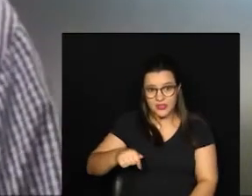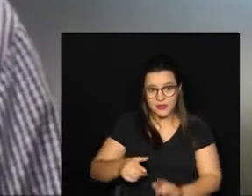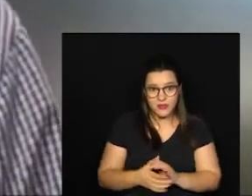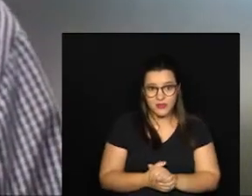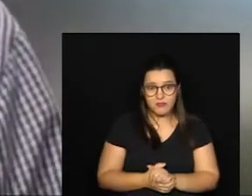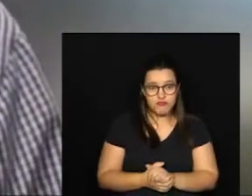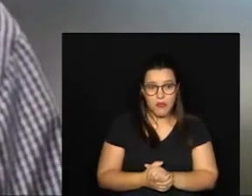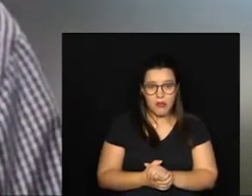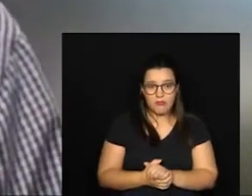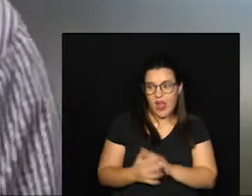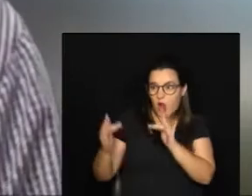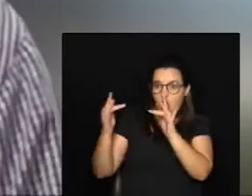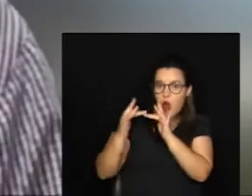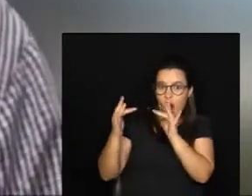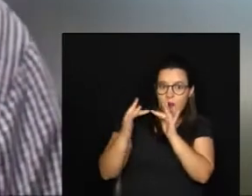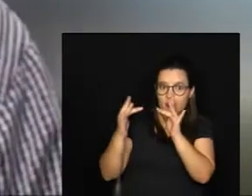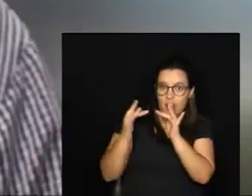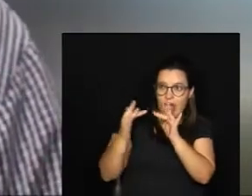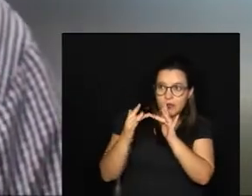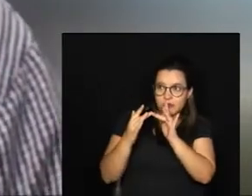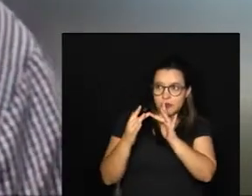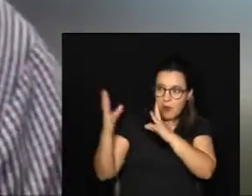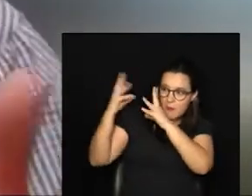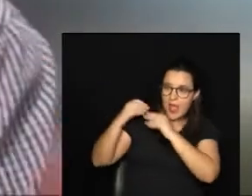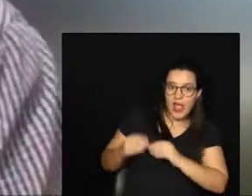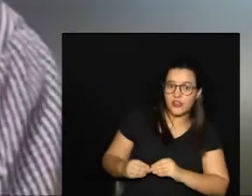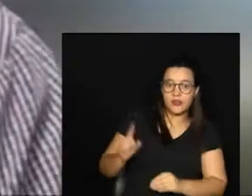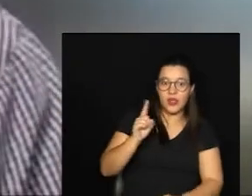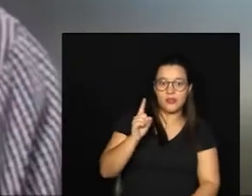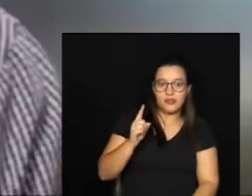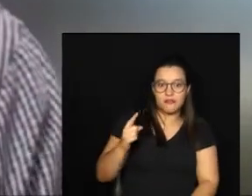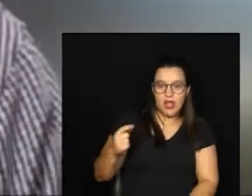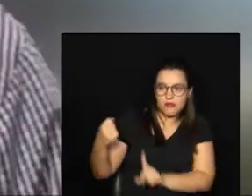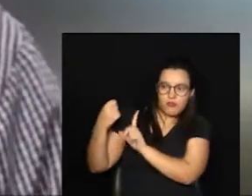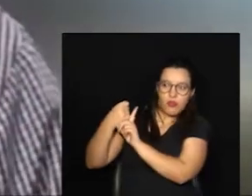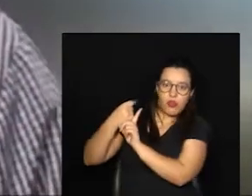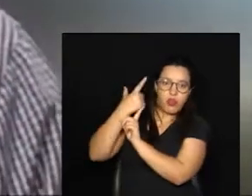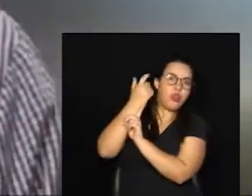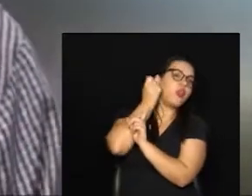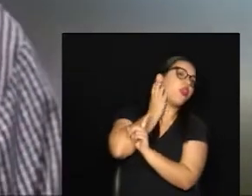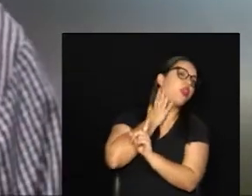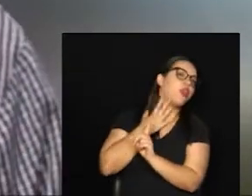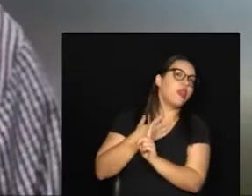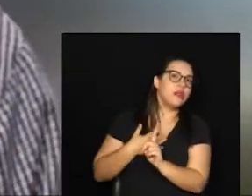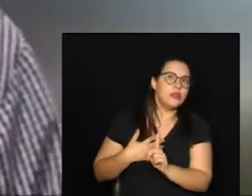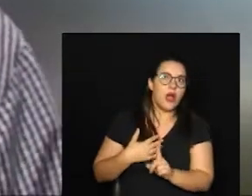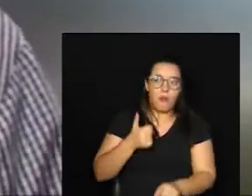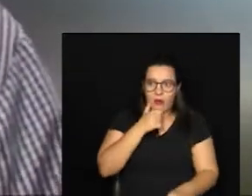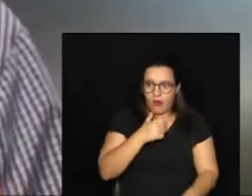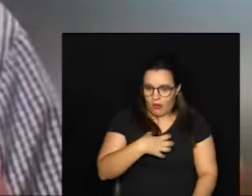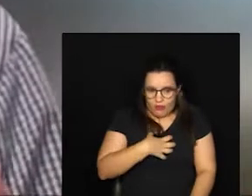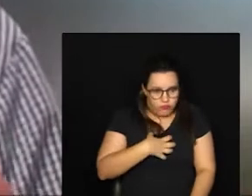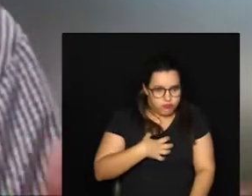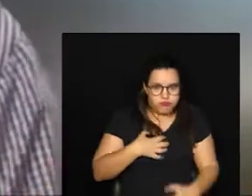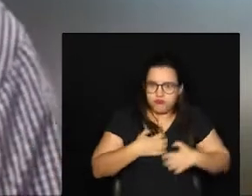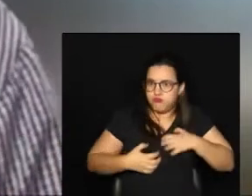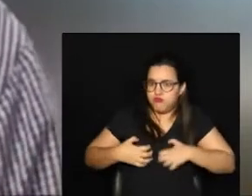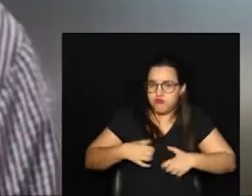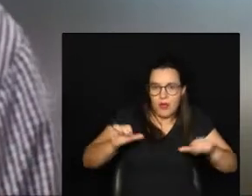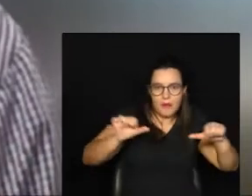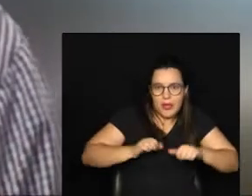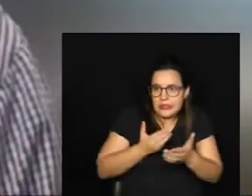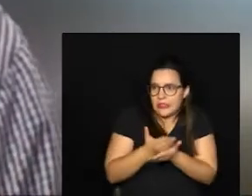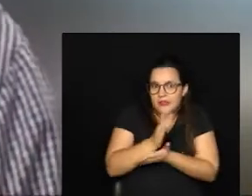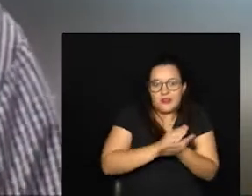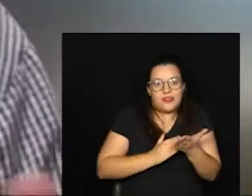nem houve o contato físico propriamente dito, mas ali se enquadrou numa conduta de importunação sexual. Então, o meio